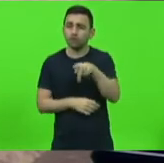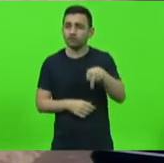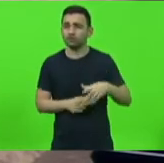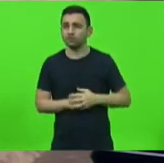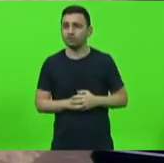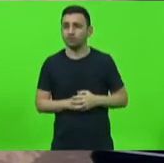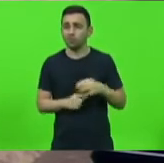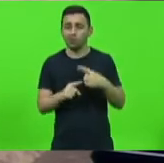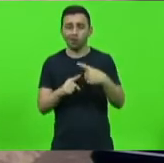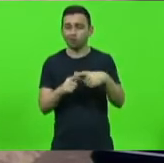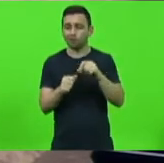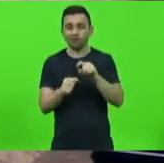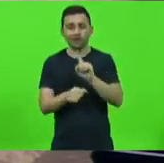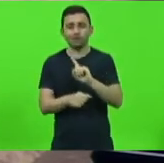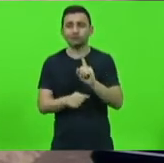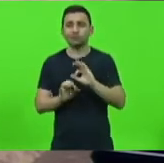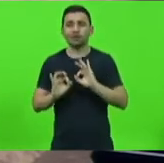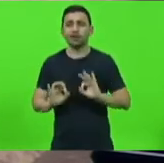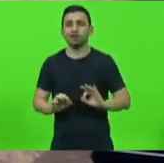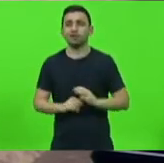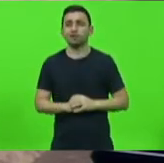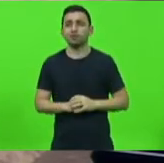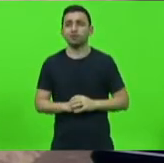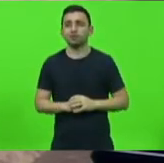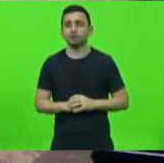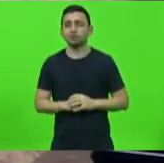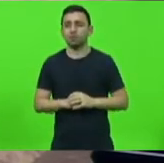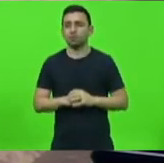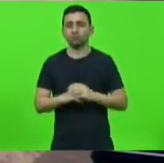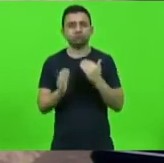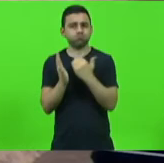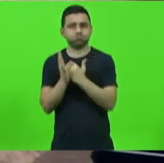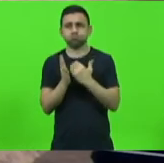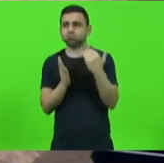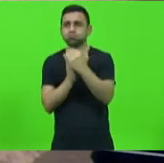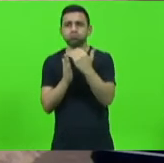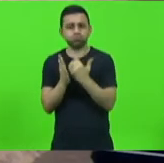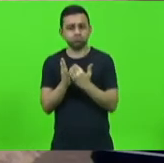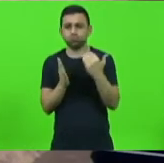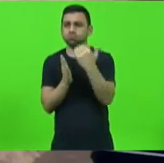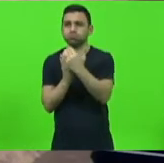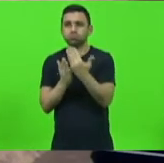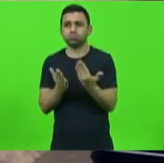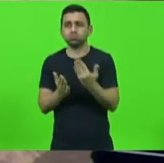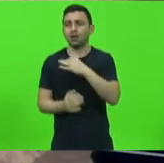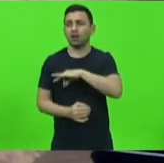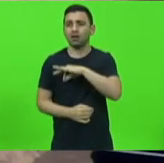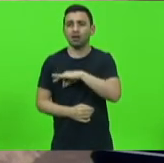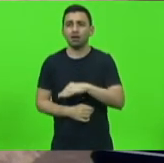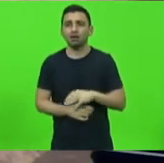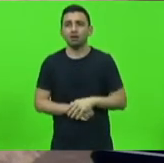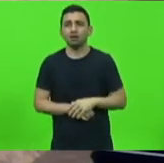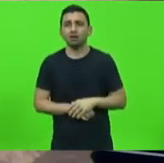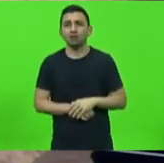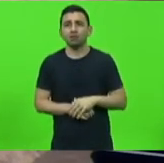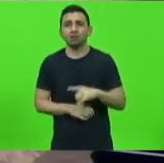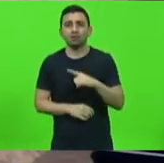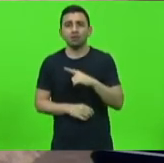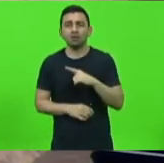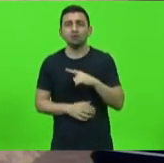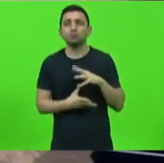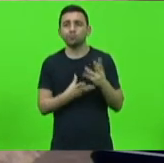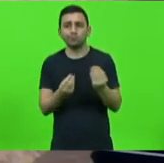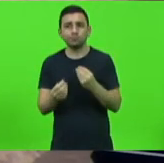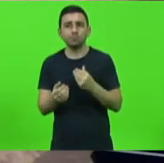da forma correta, aumentaram o piso lá para cima, aumentaram, mas tem gente aí que não vai ter a perda